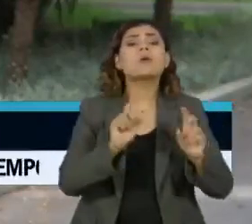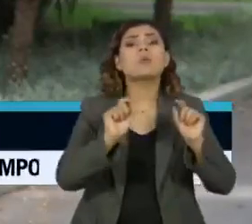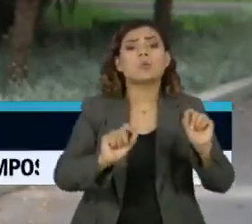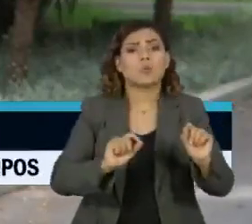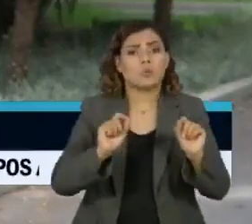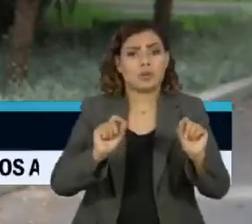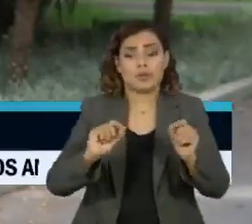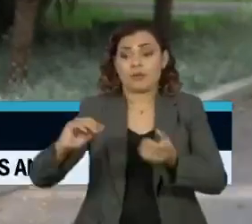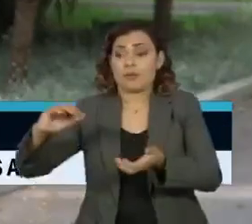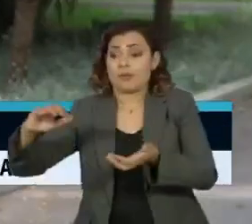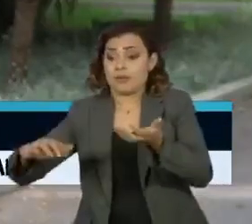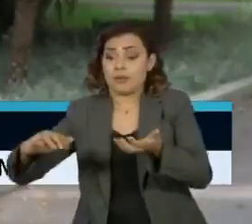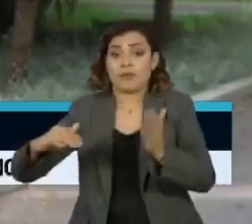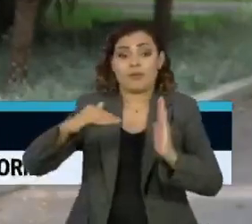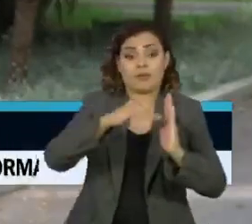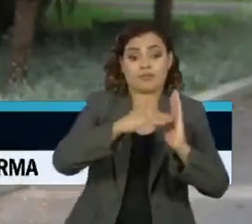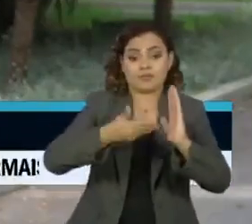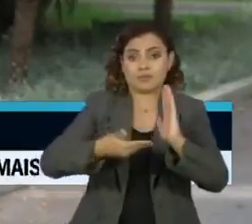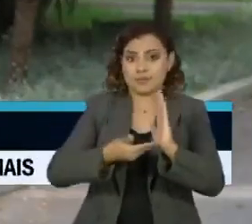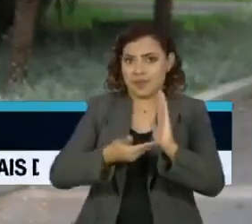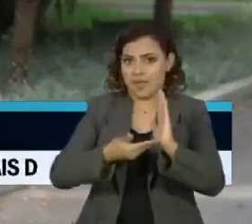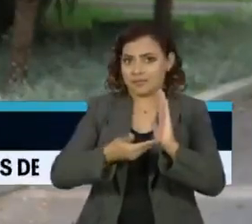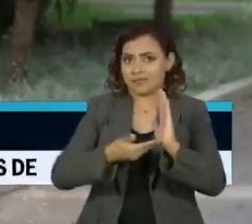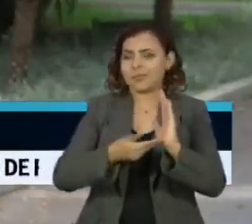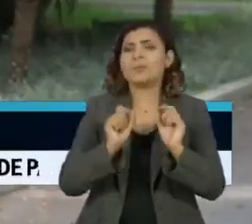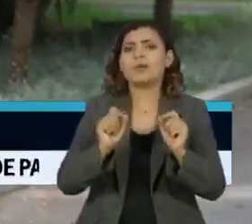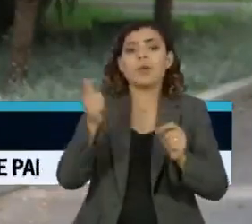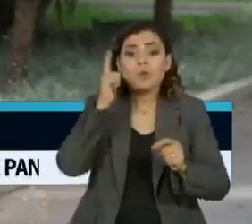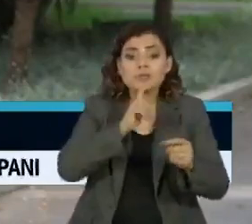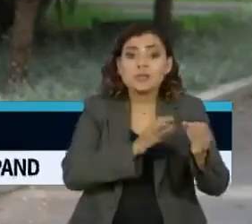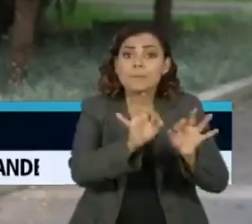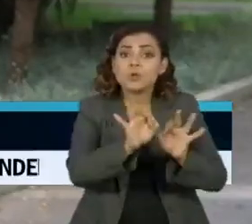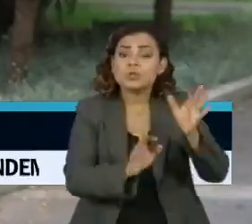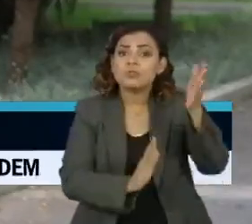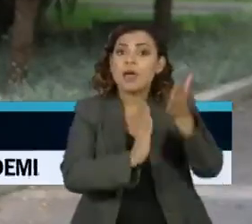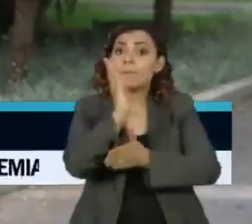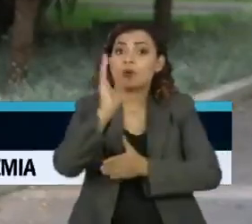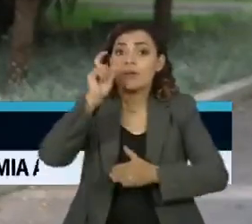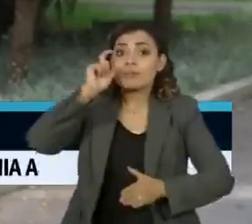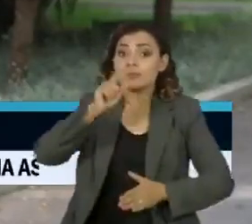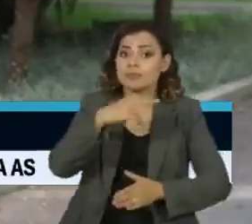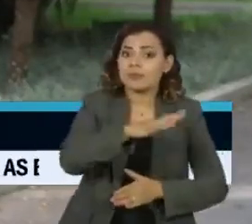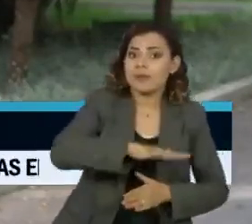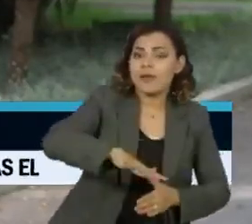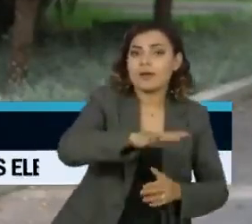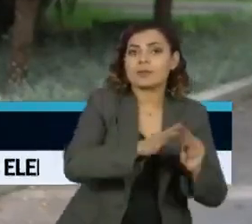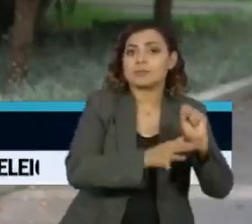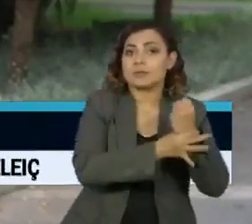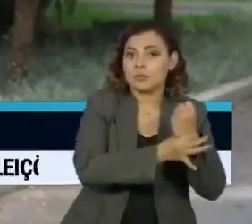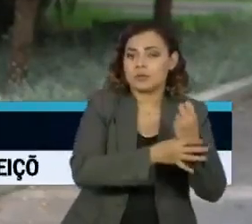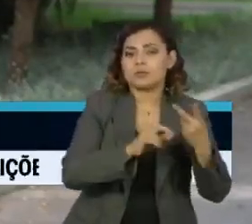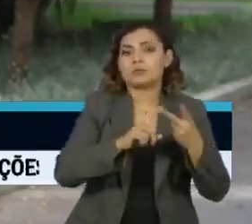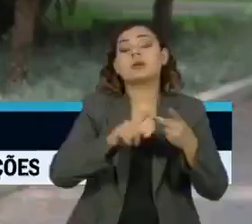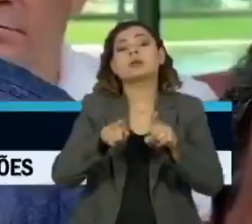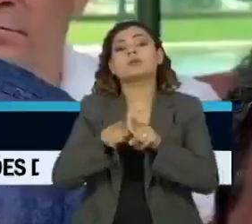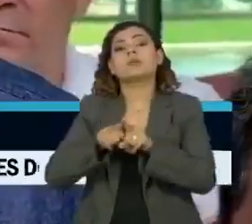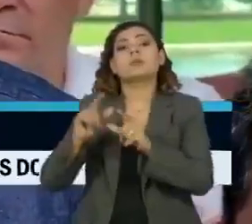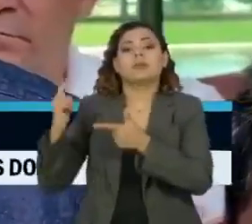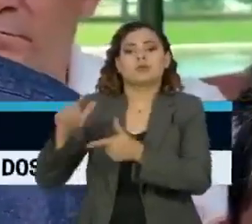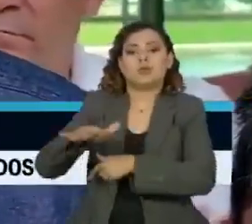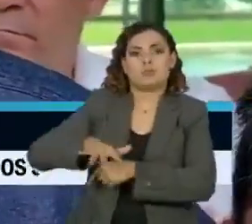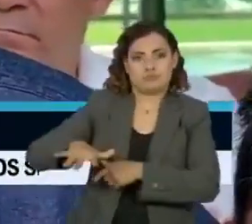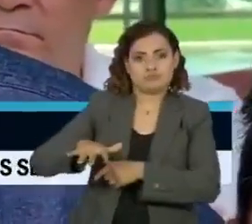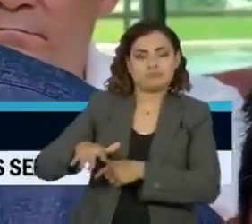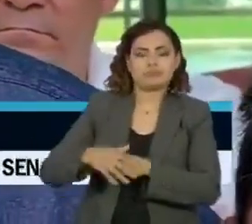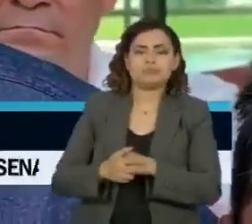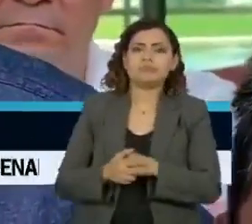forças na Câmara e no Senado para aprovar projetos de seu interesse nas áreas de segurança e de costumes